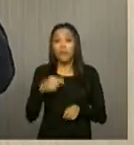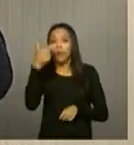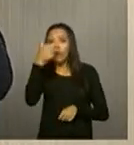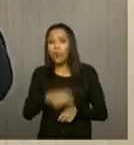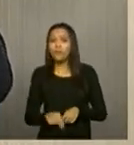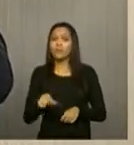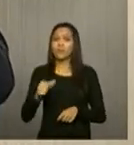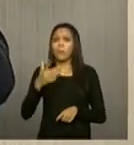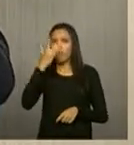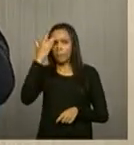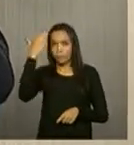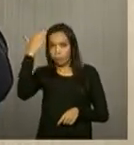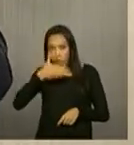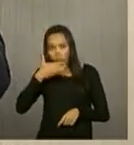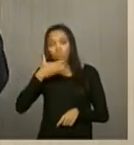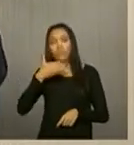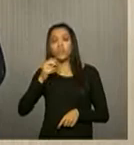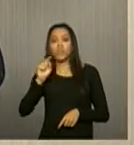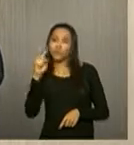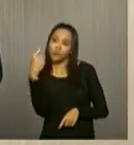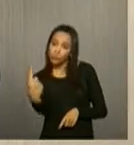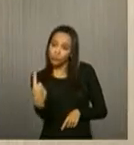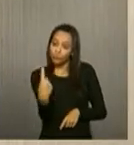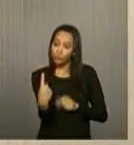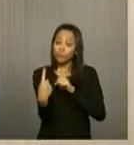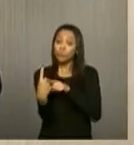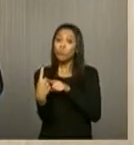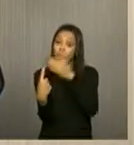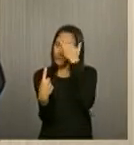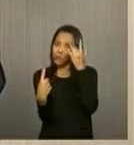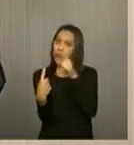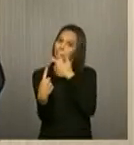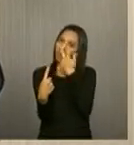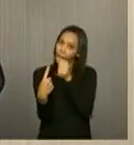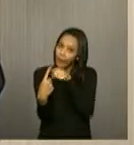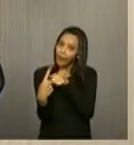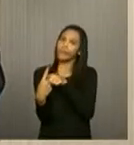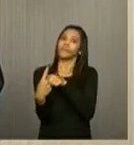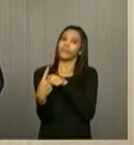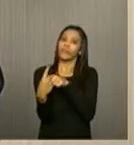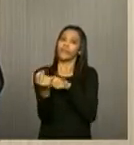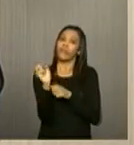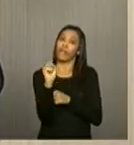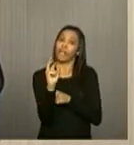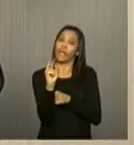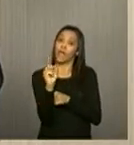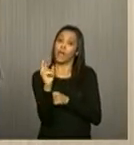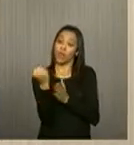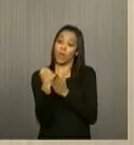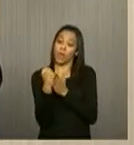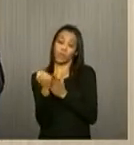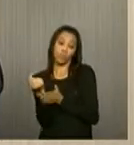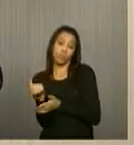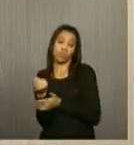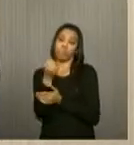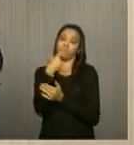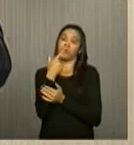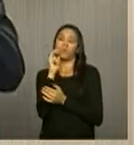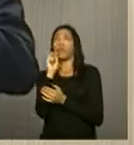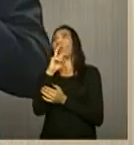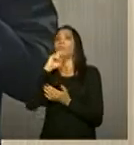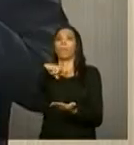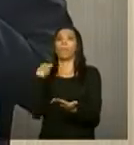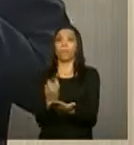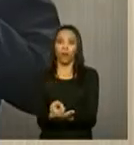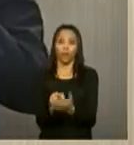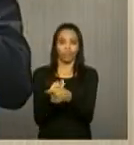confesso de um suposto assassino que teria envenenado jango assim os resultados de